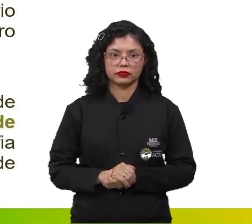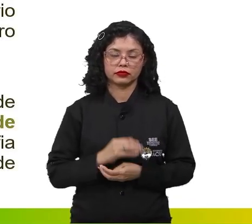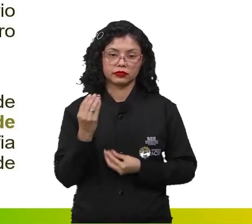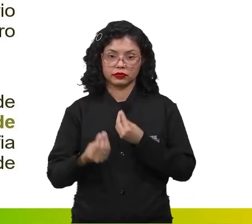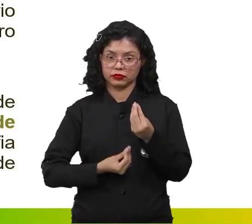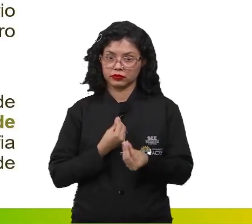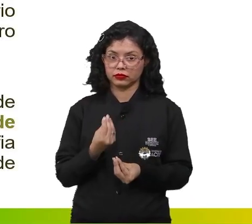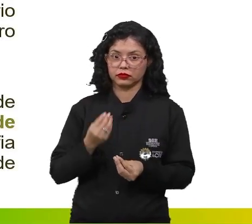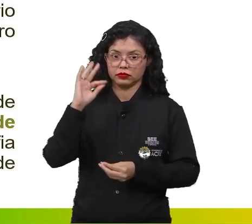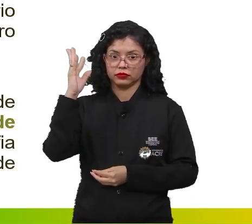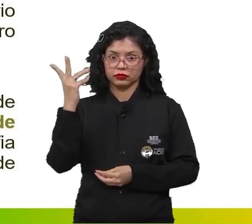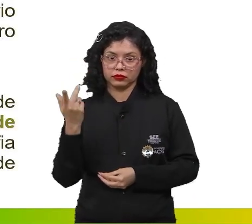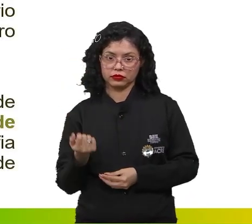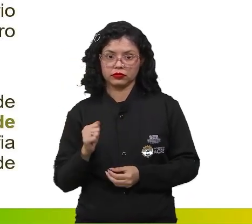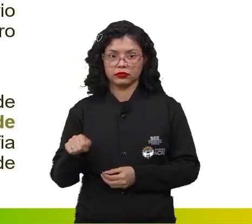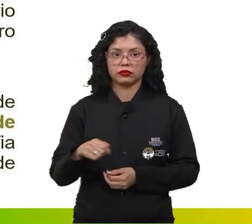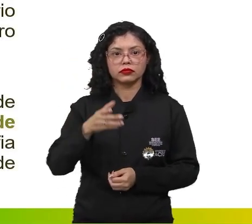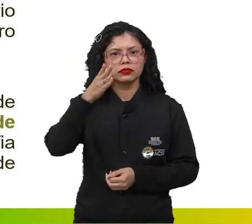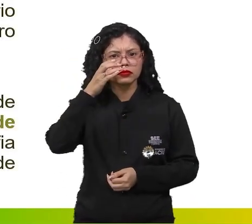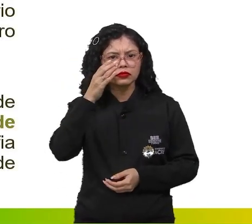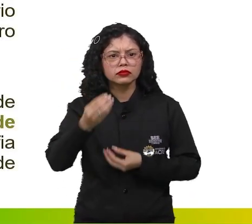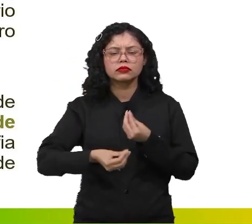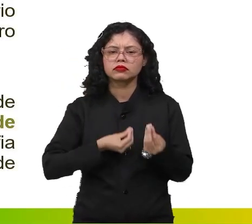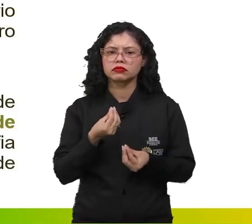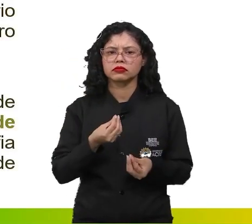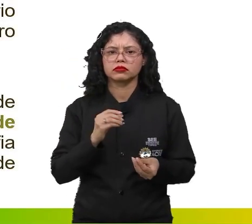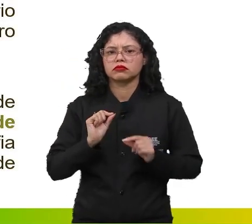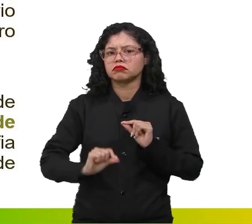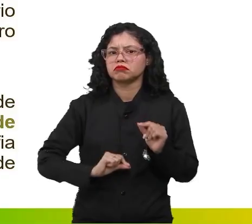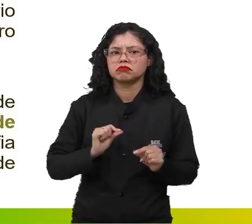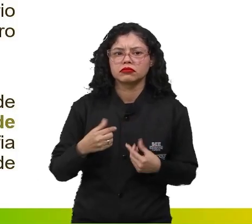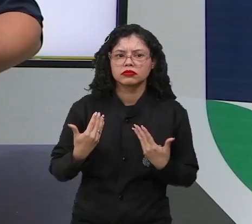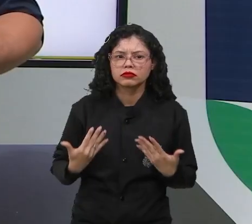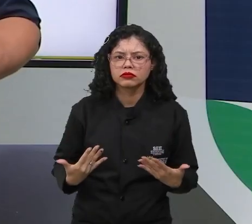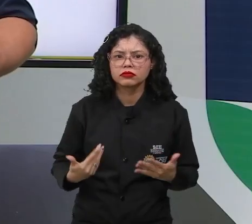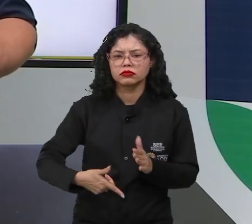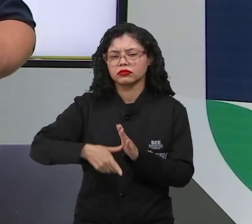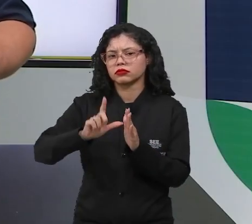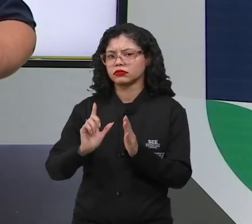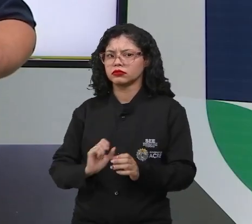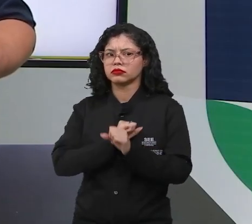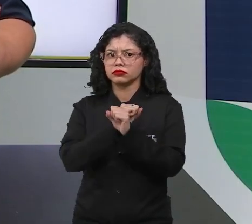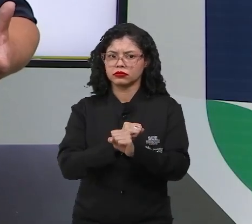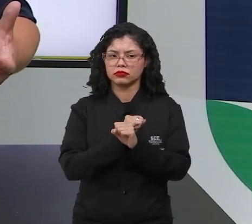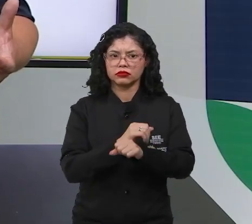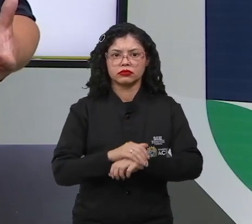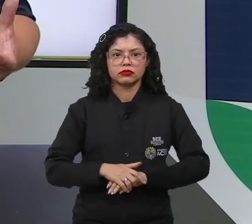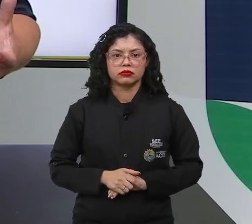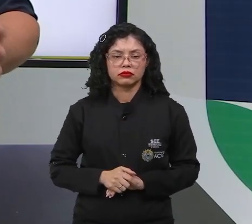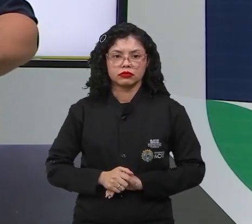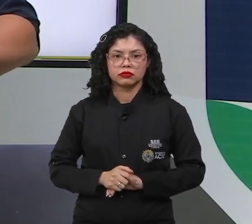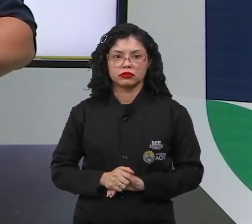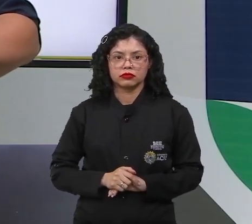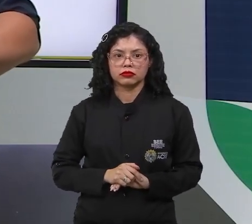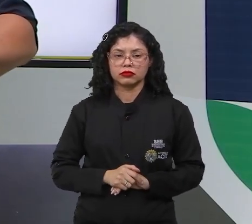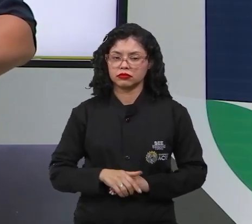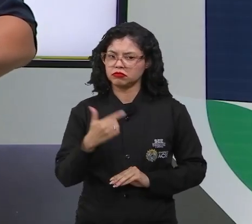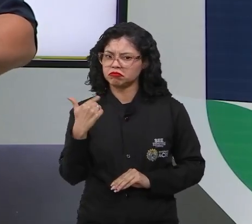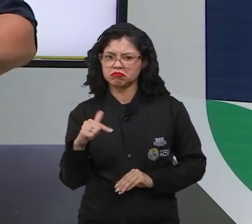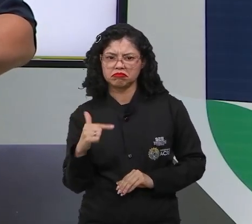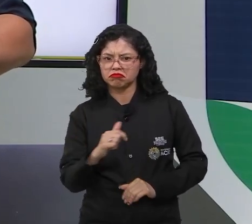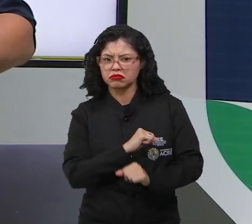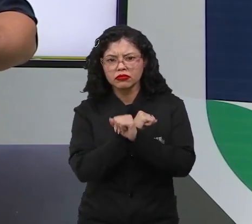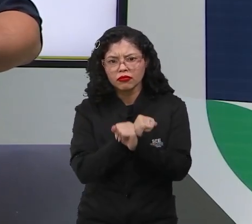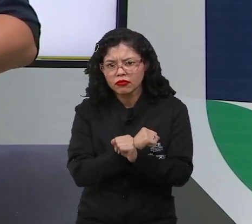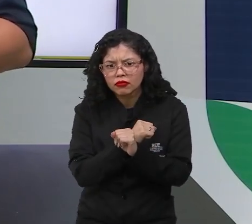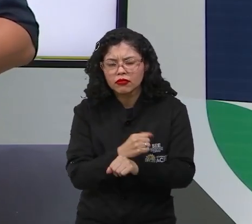Como era a África? É uma curiosidade que muita gente tem. Como que é a África antes da escravidão? Lá não tinha